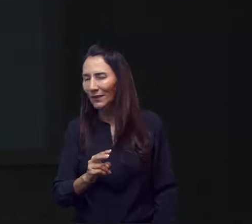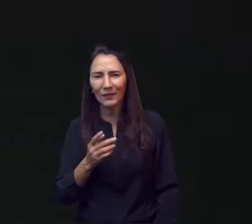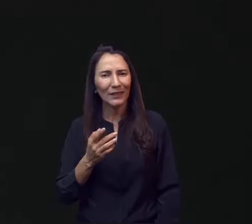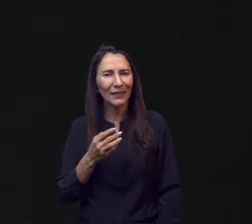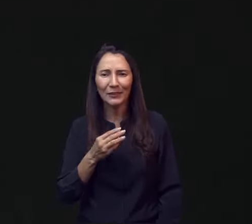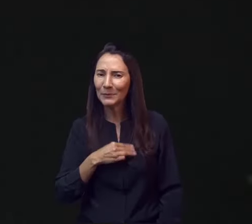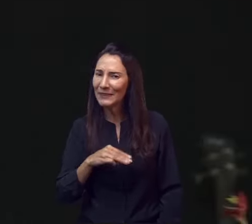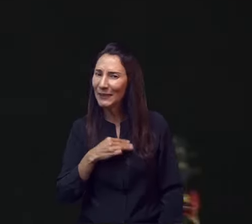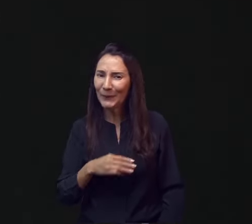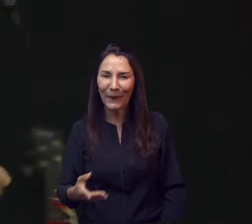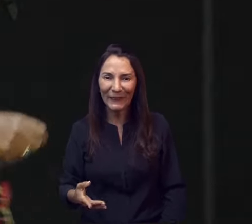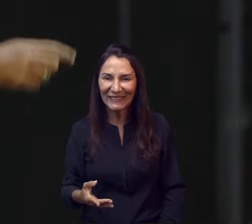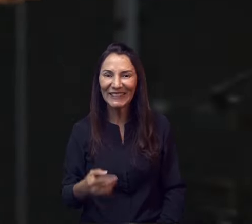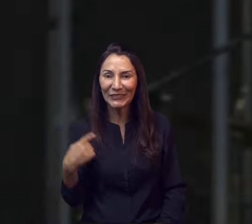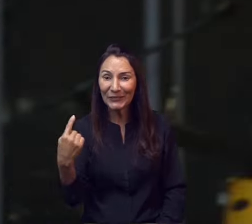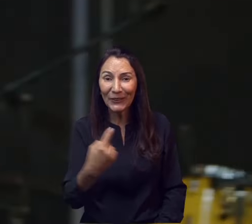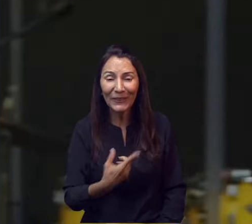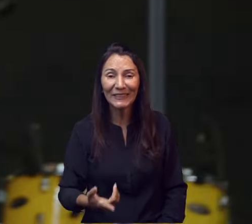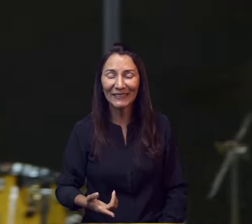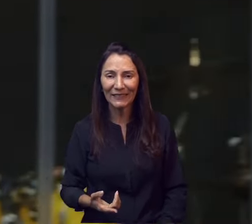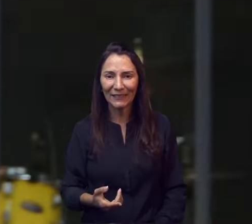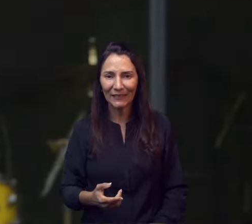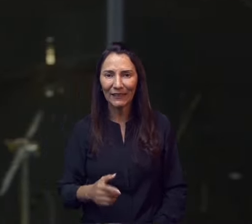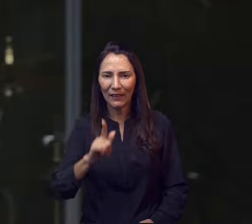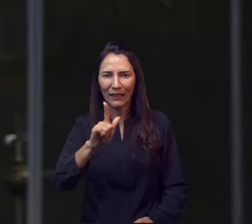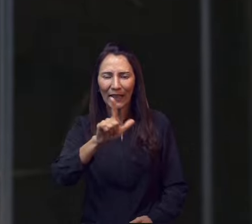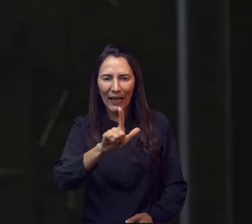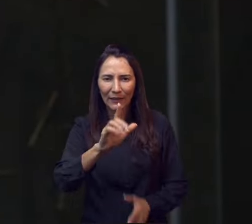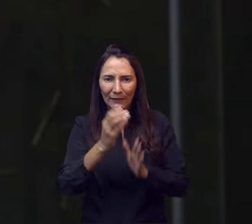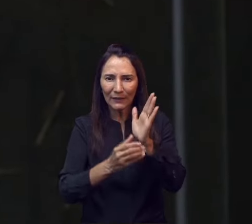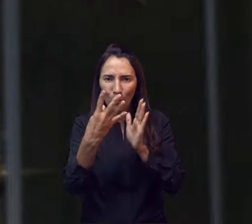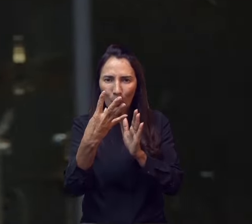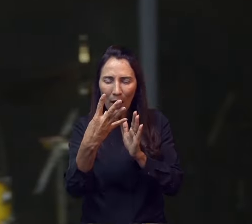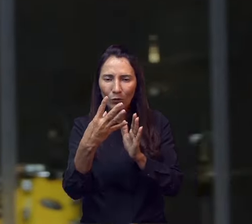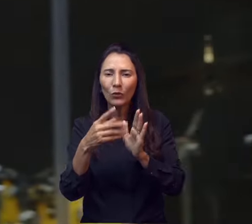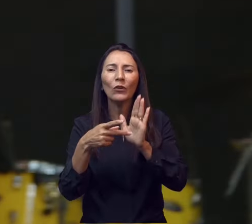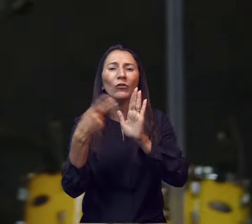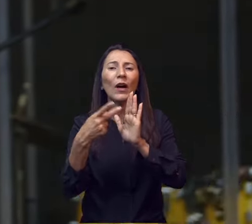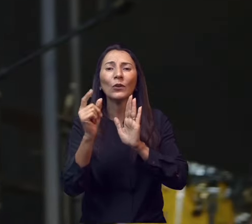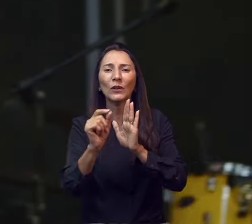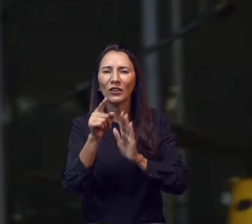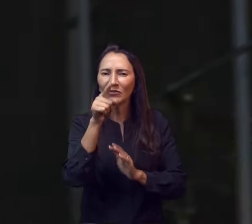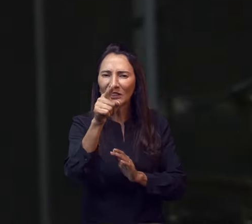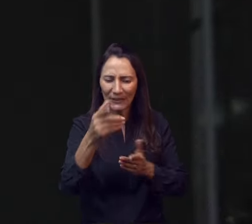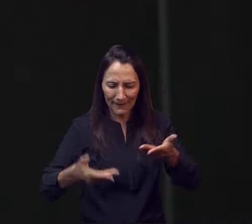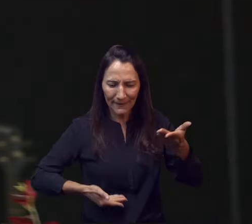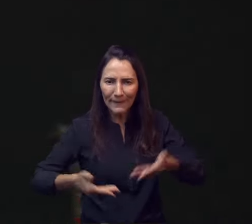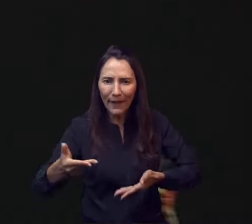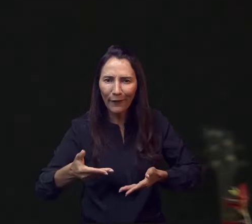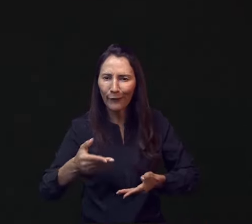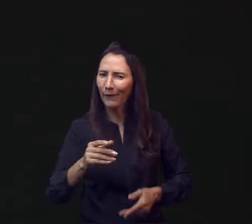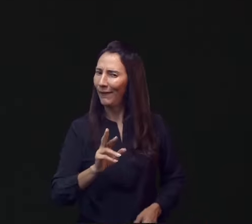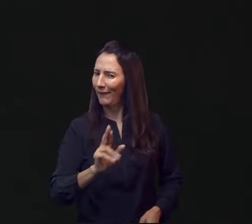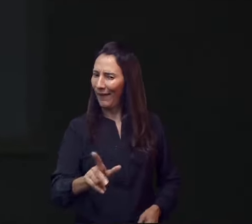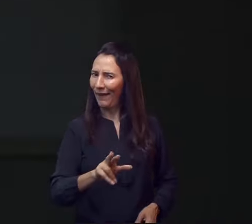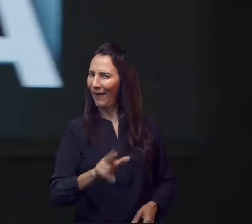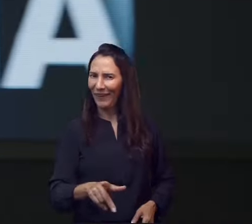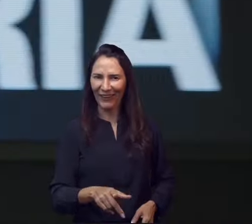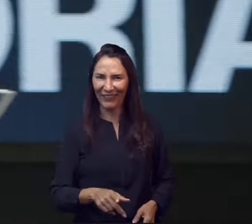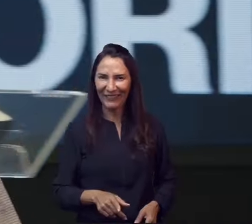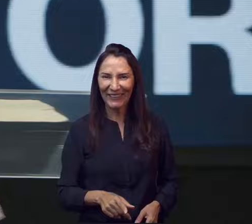galata as quatro sete dias você já não são servos vocês não são servos e se vocês não são